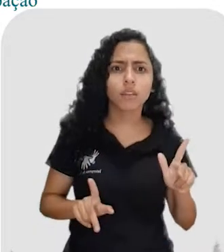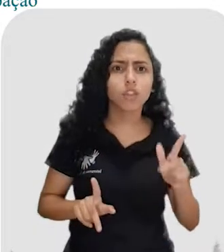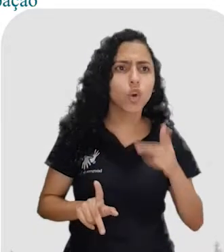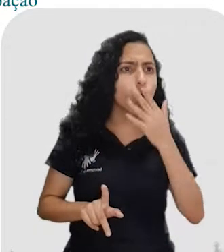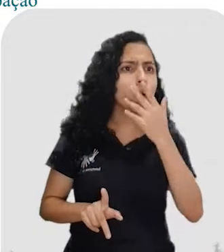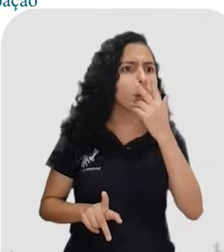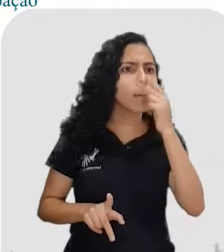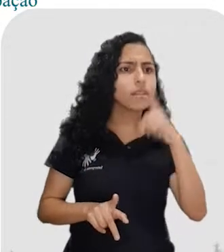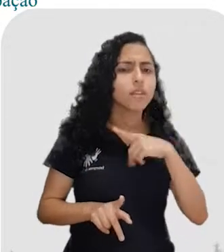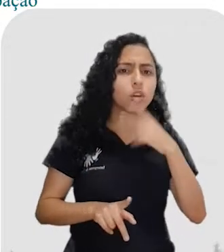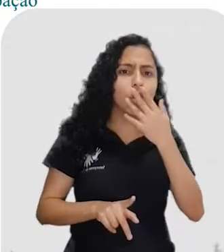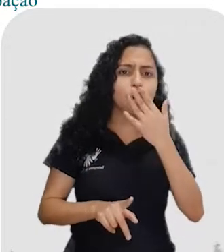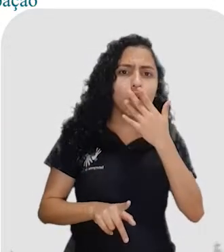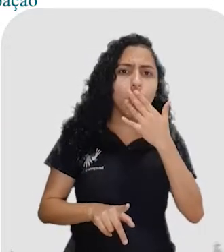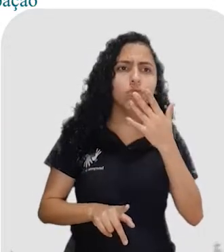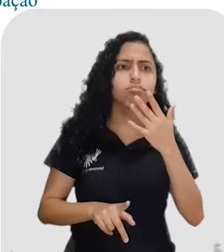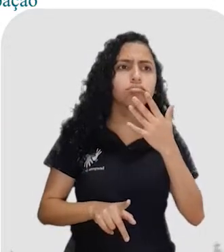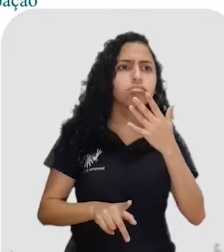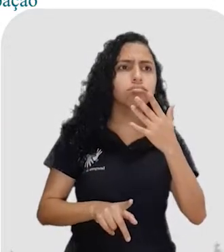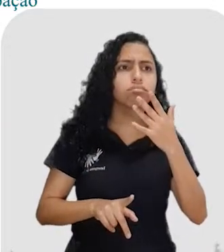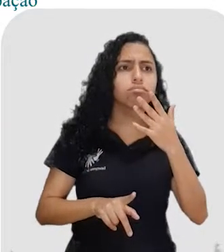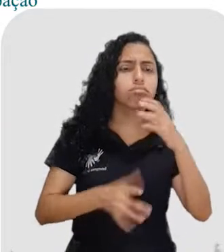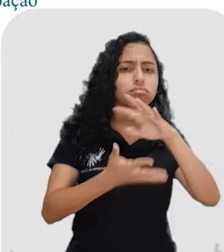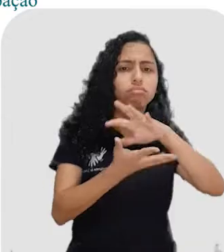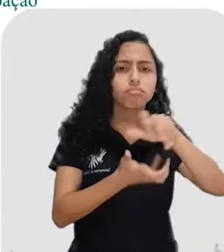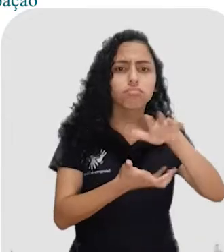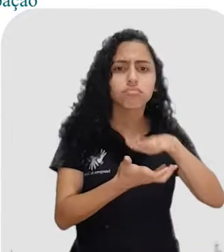o mapa muda de cor, a gente tem muito mais as cores